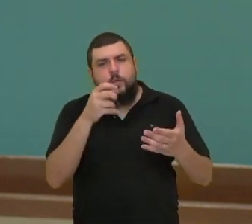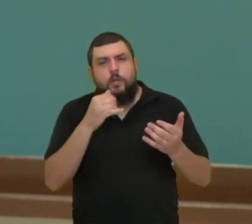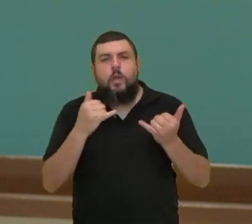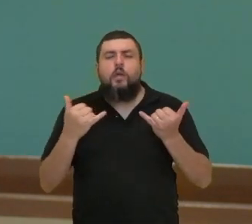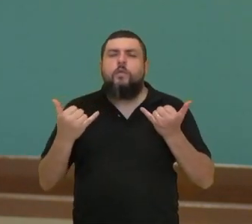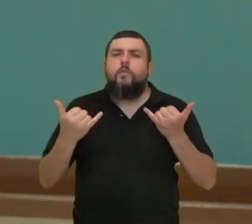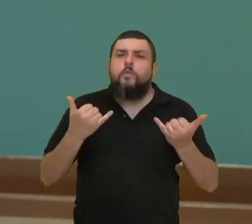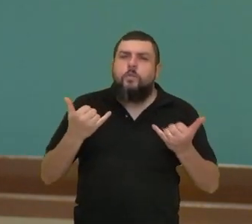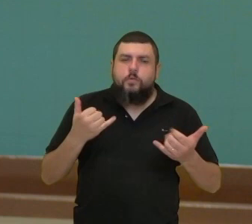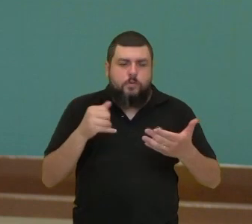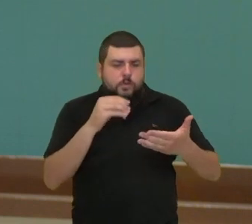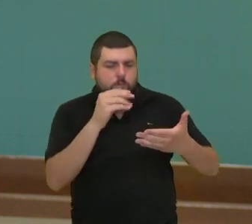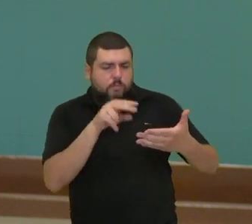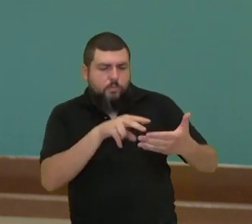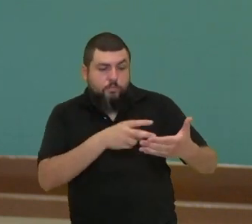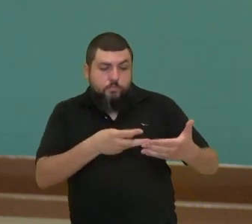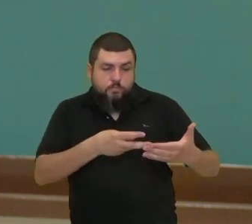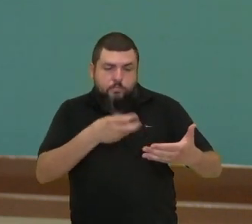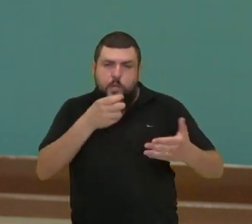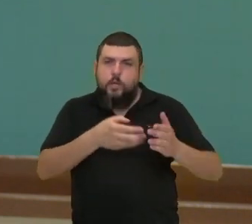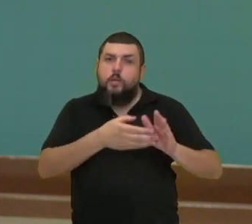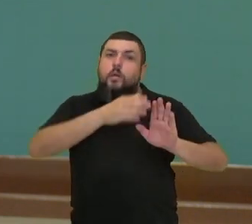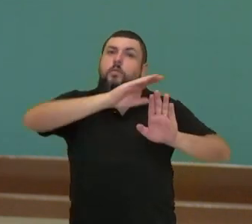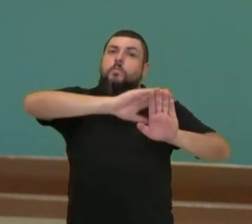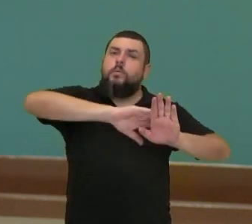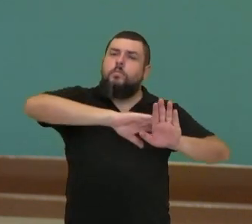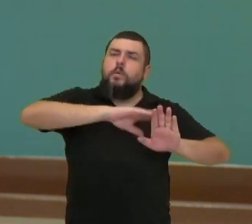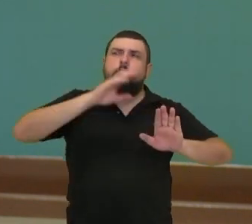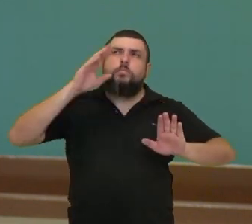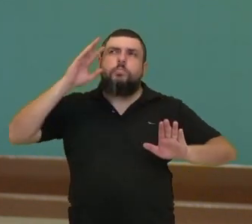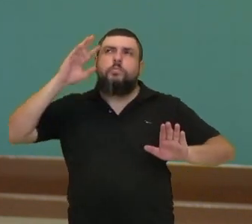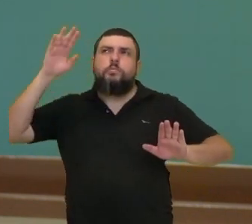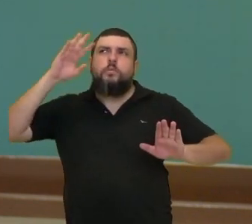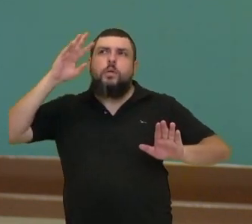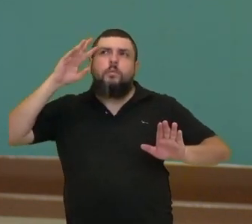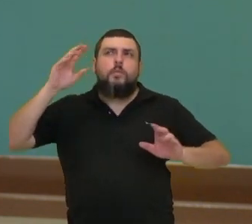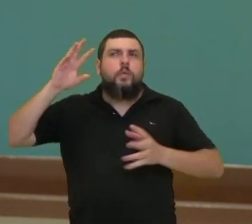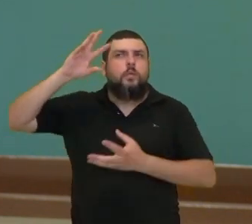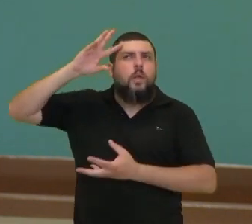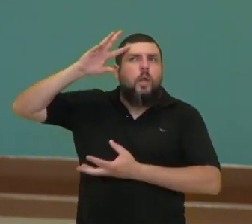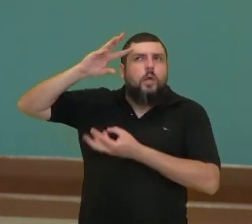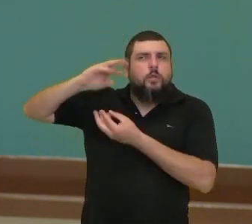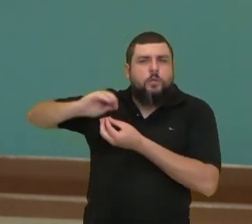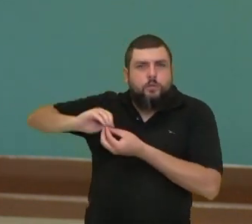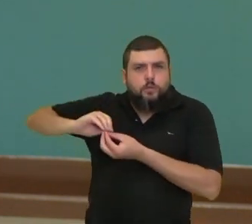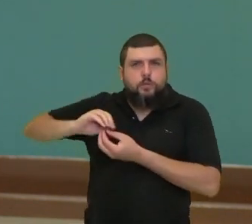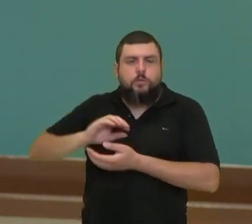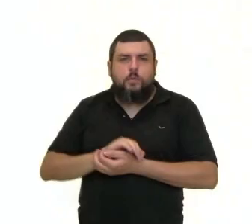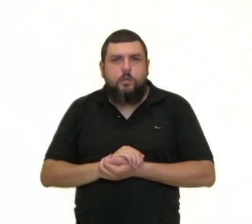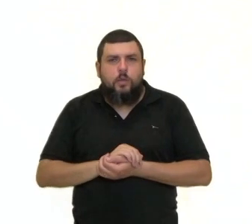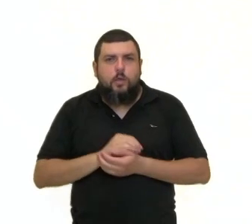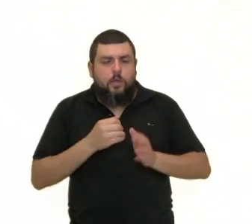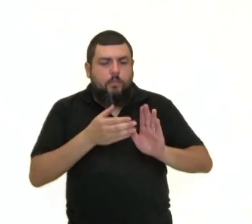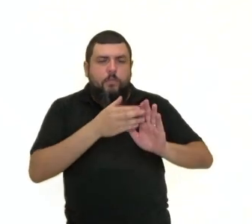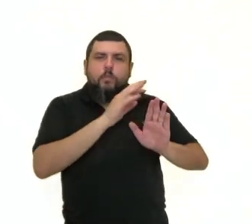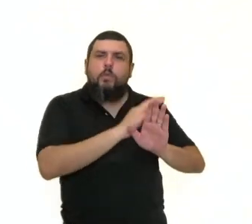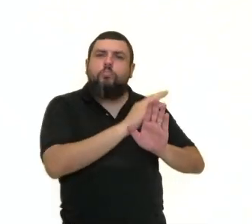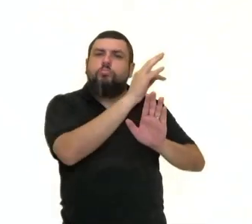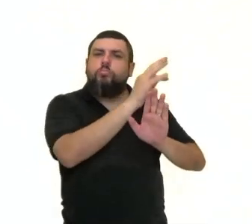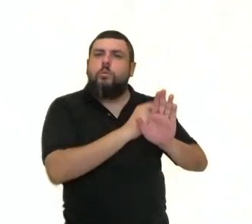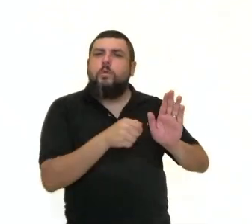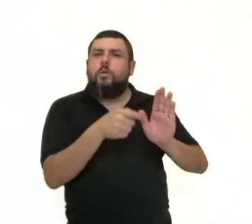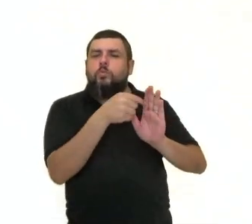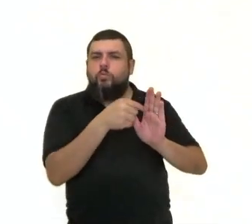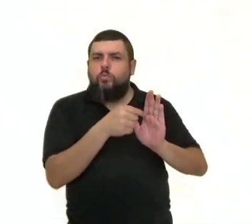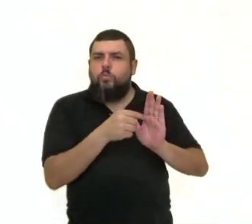implícitas, lembra? Implícito é o que eu tenho que interpretar dentro de um texto, eu tenho que ler e compreender o que aquele autor,